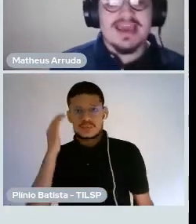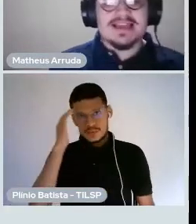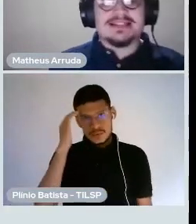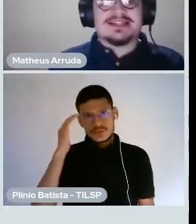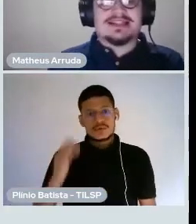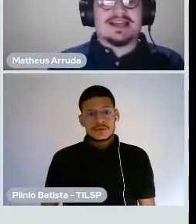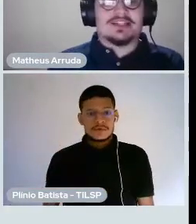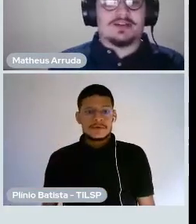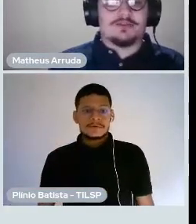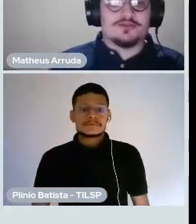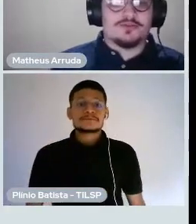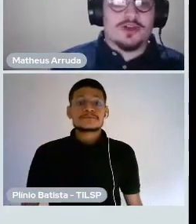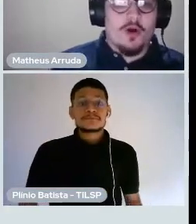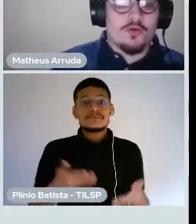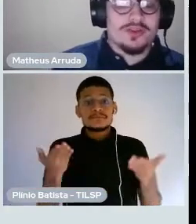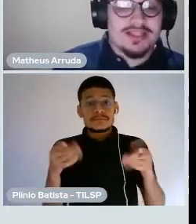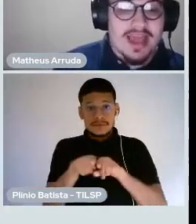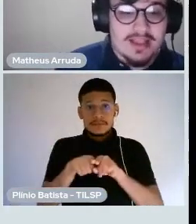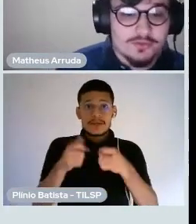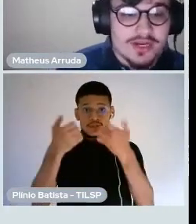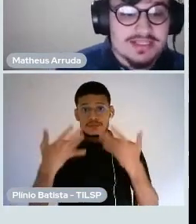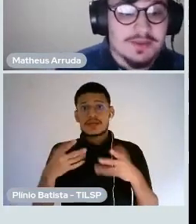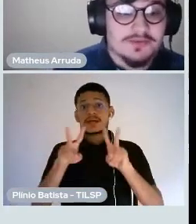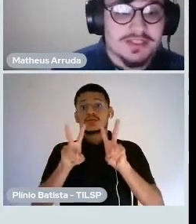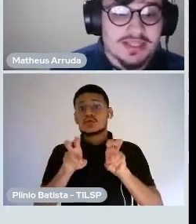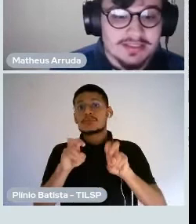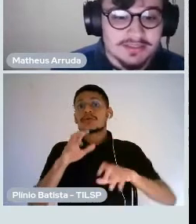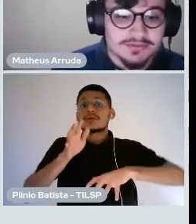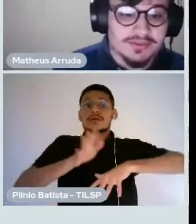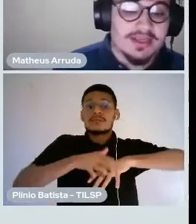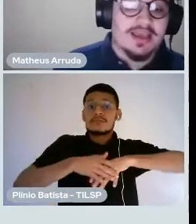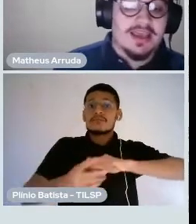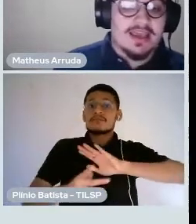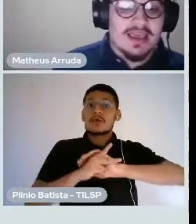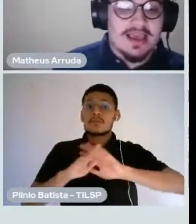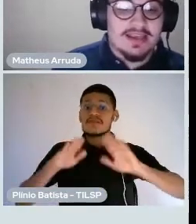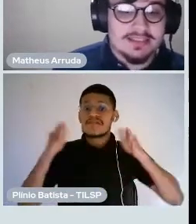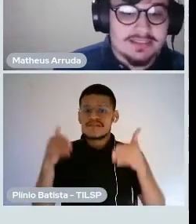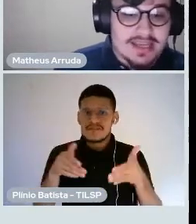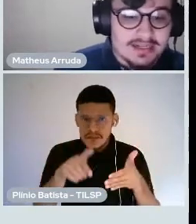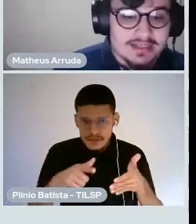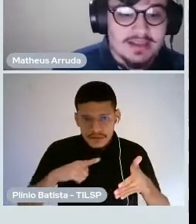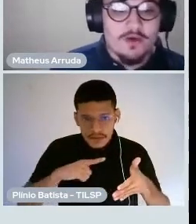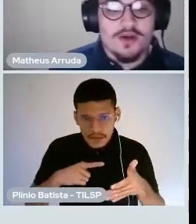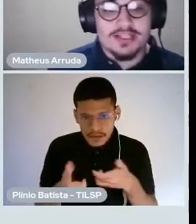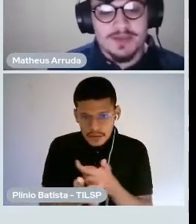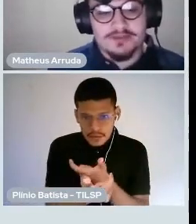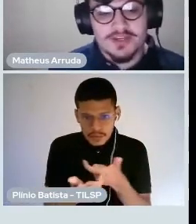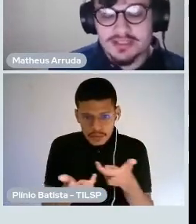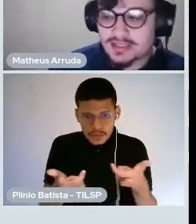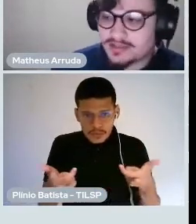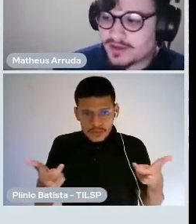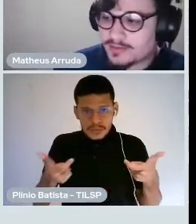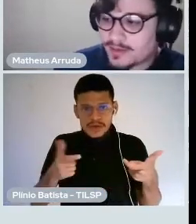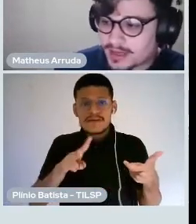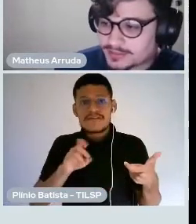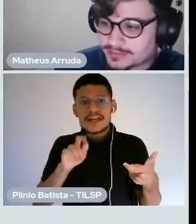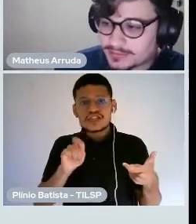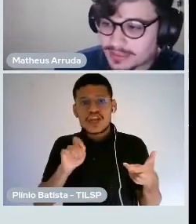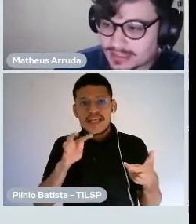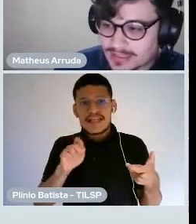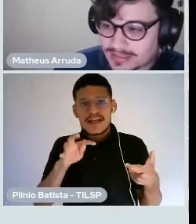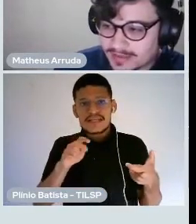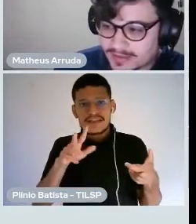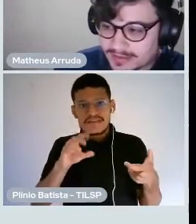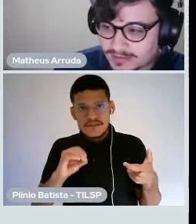Certo? E aí a gente entra na questão do cálculo direto do crescimento vegetativo, que aí a gente tem ali o crescimento vegetativo aqui